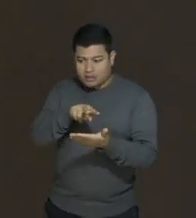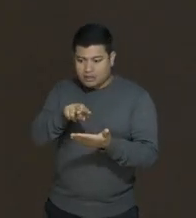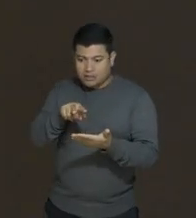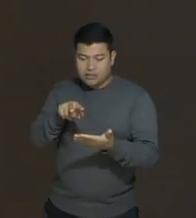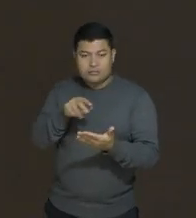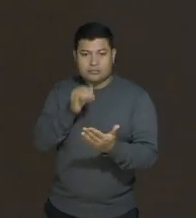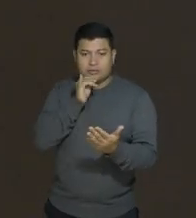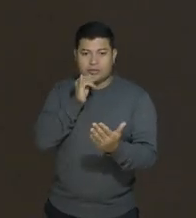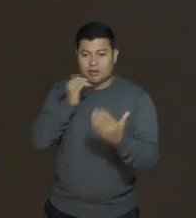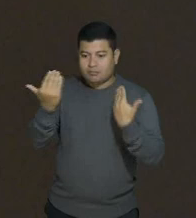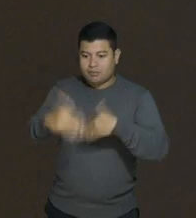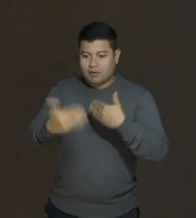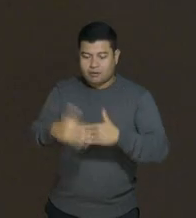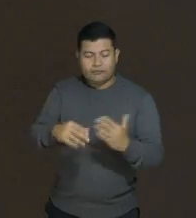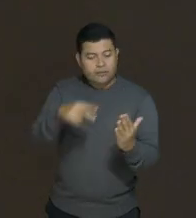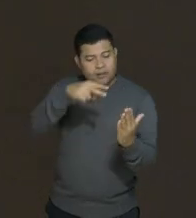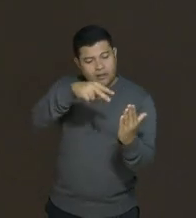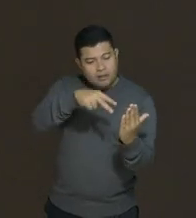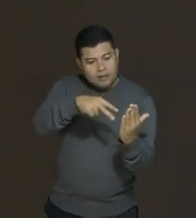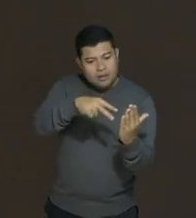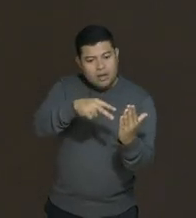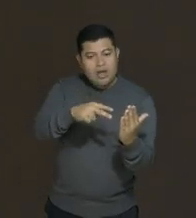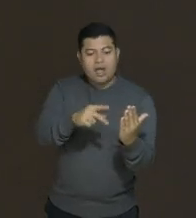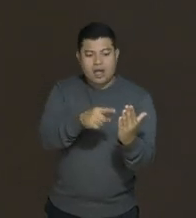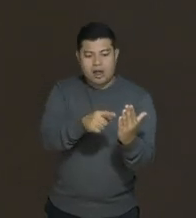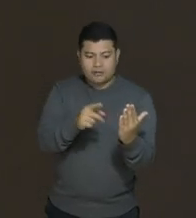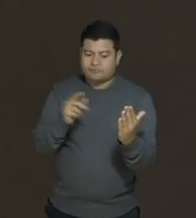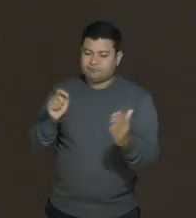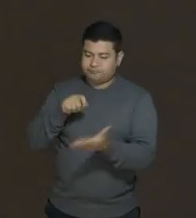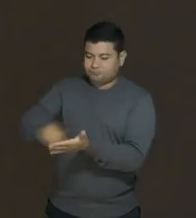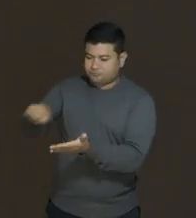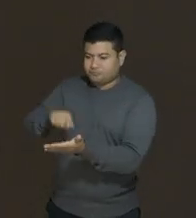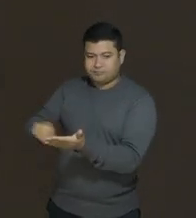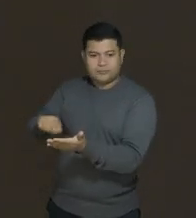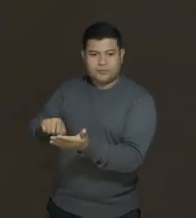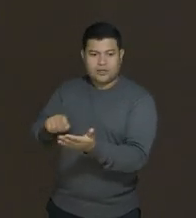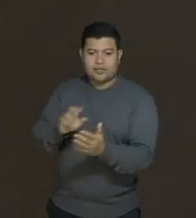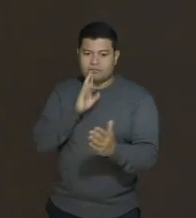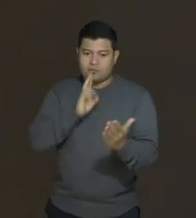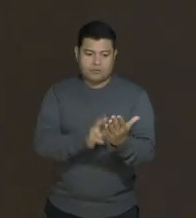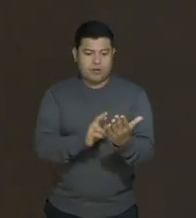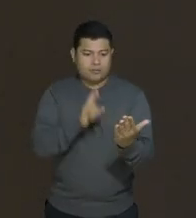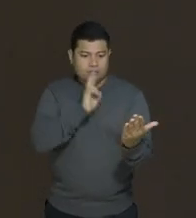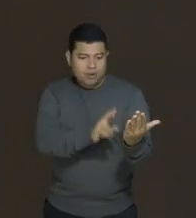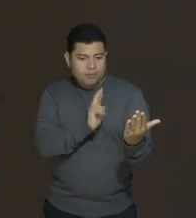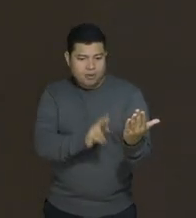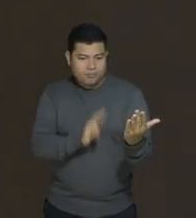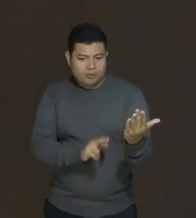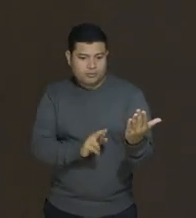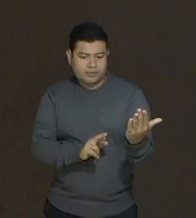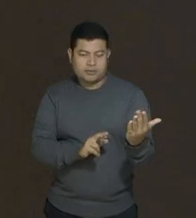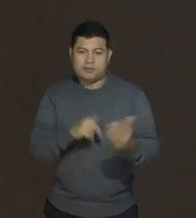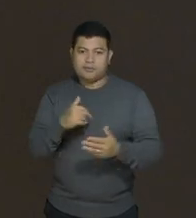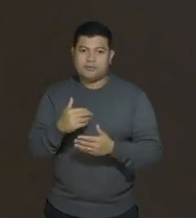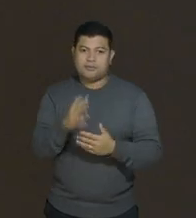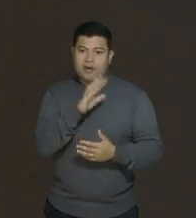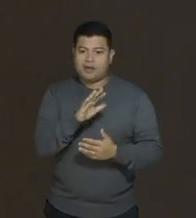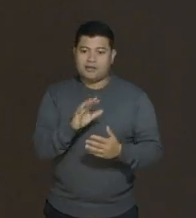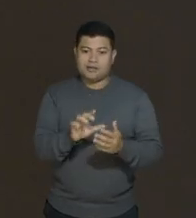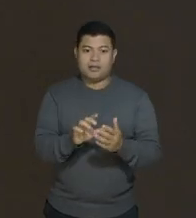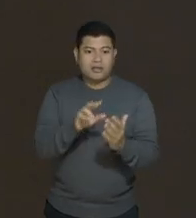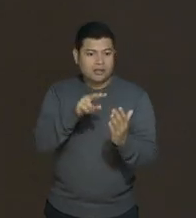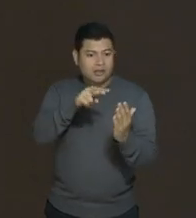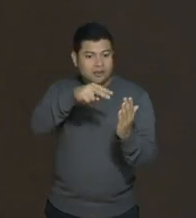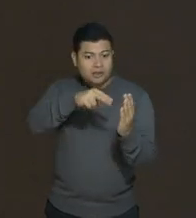e adivinham o resto da questão e respondem, e erram. Ainda mais se tiver uma pegadinha, eles não nem